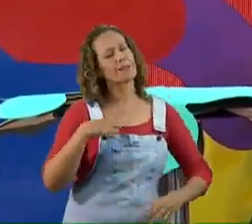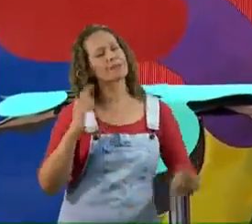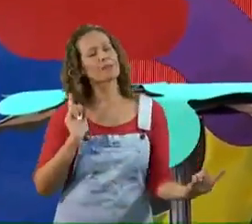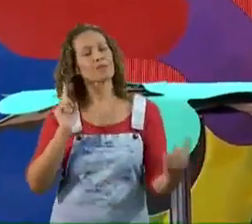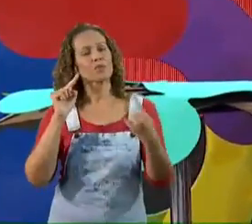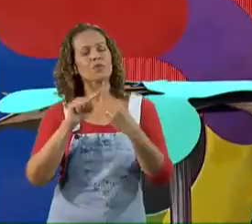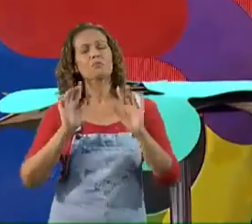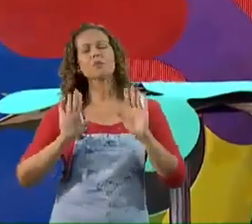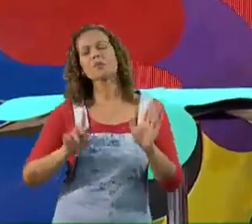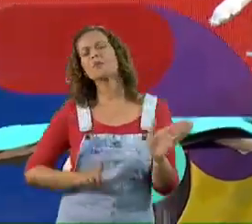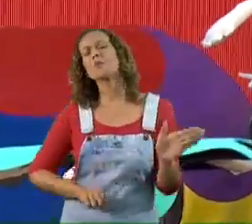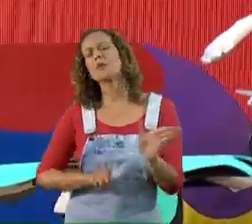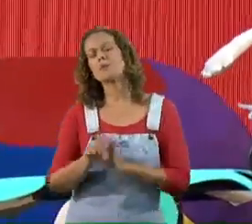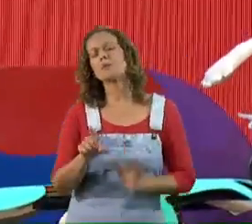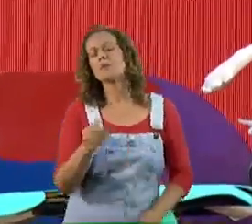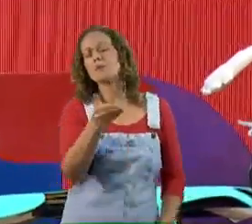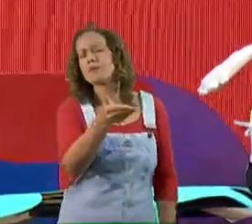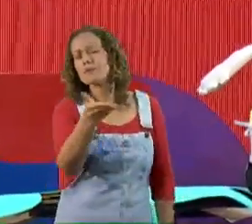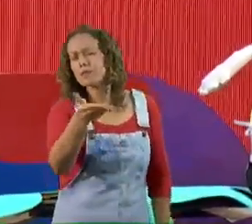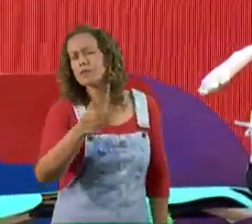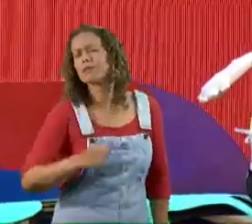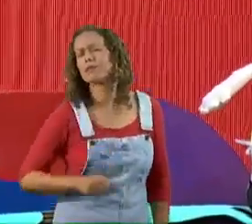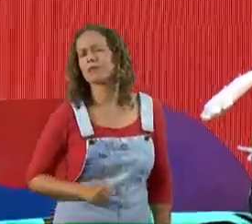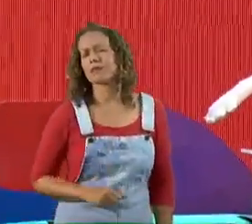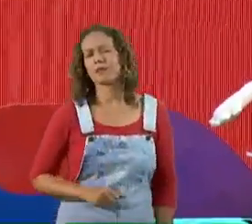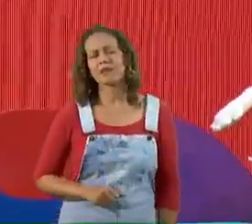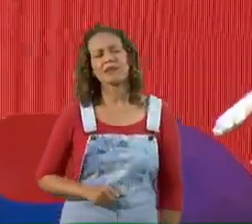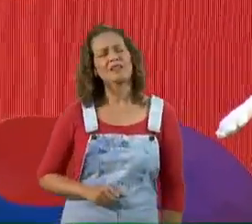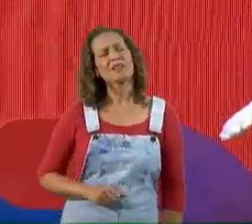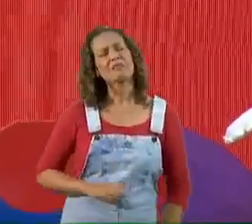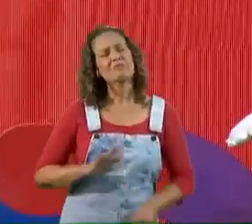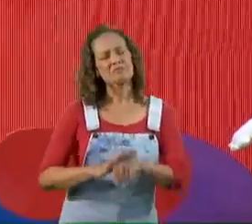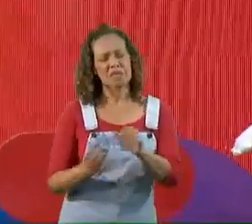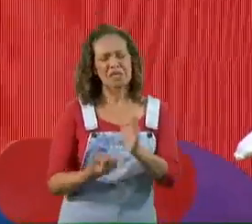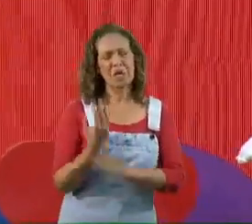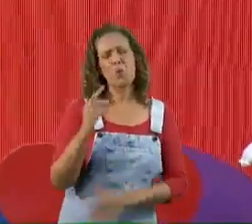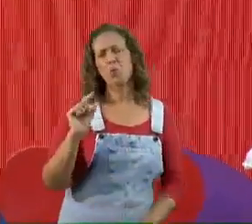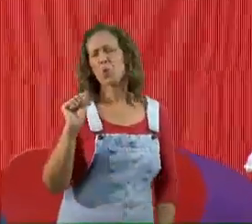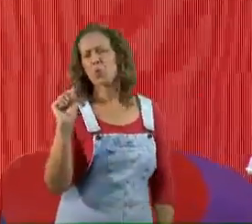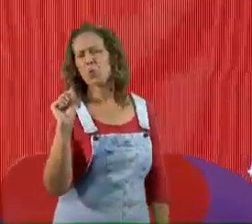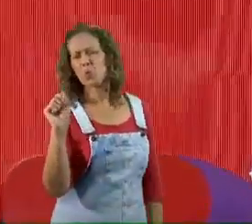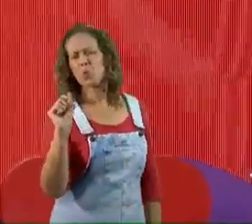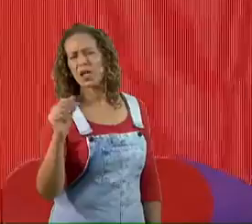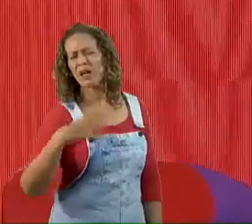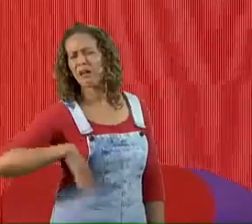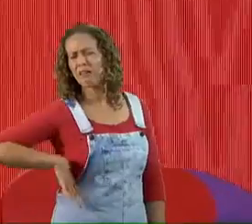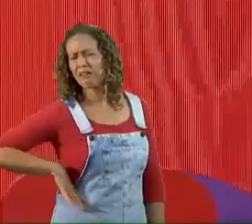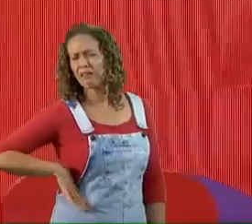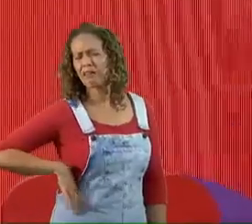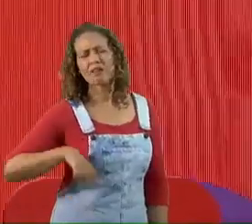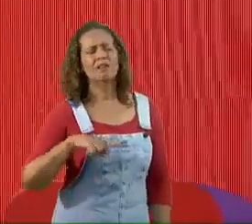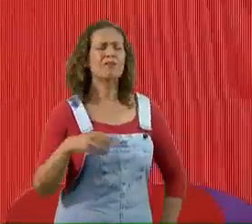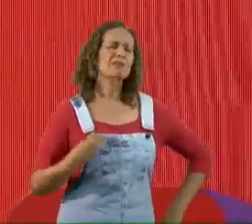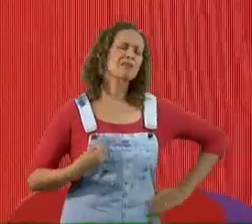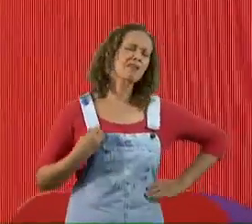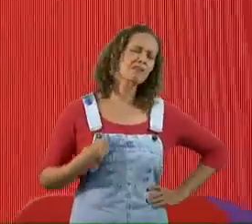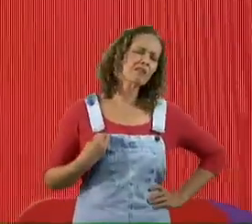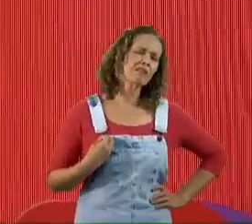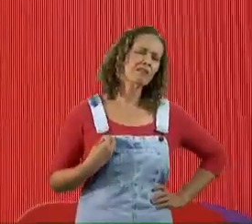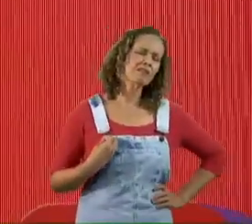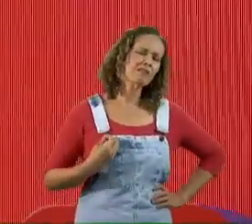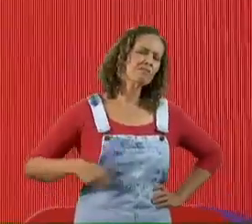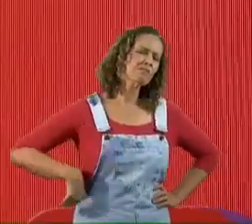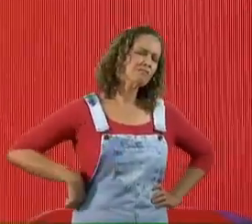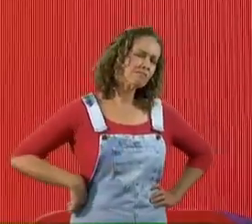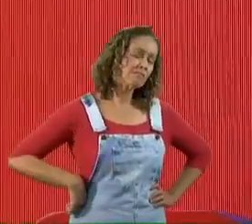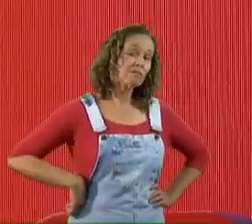a pergunta é, e você? Para que você foi criado? Para que você existe? Se